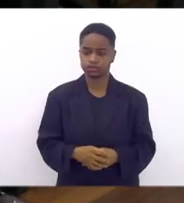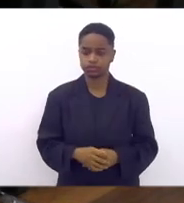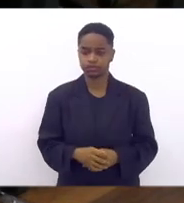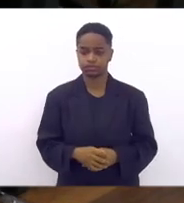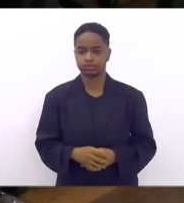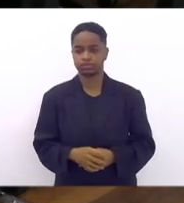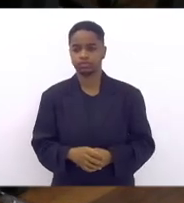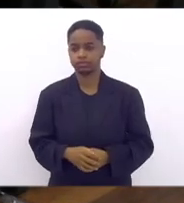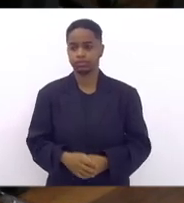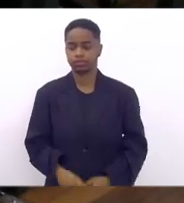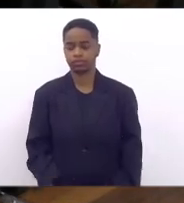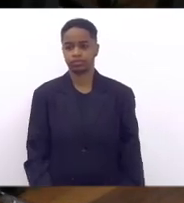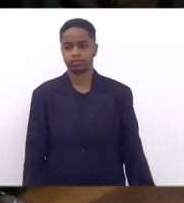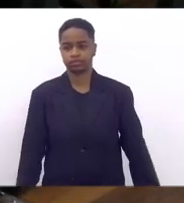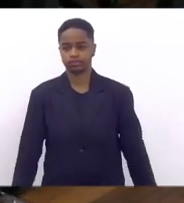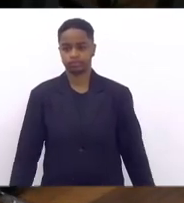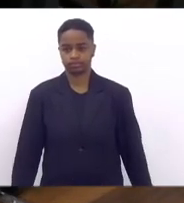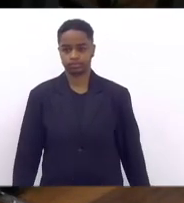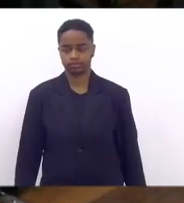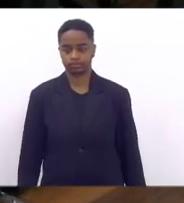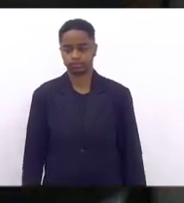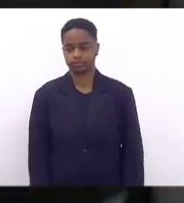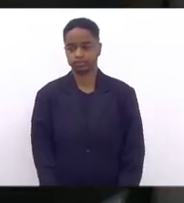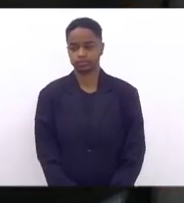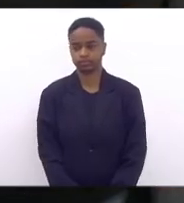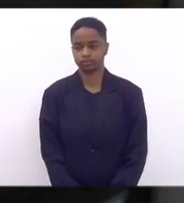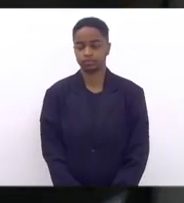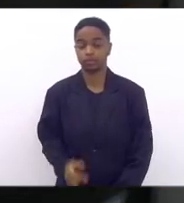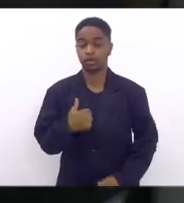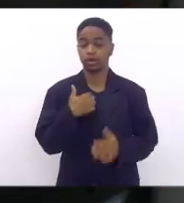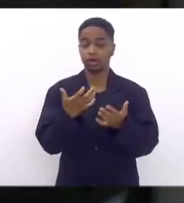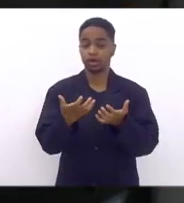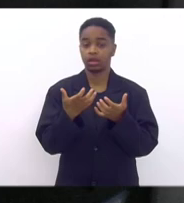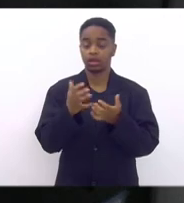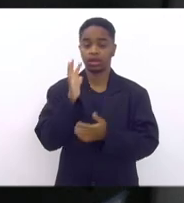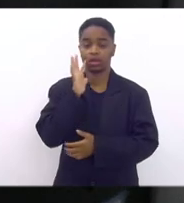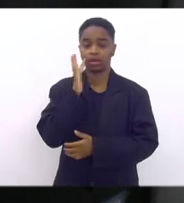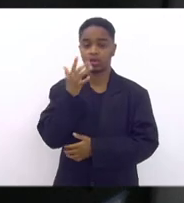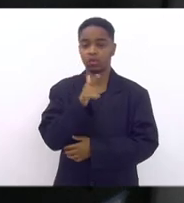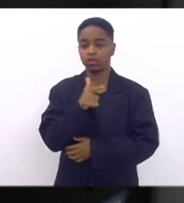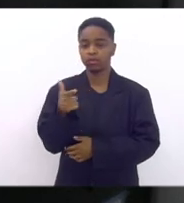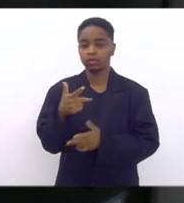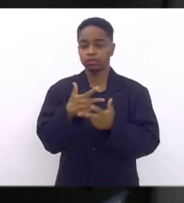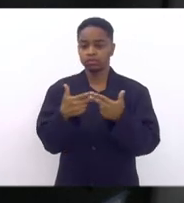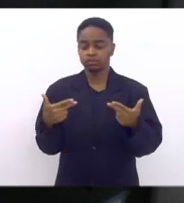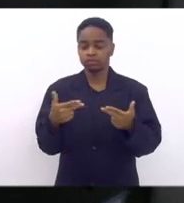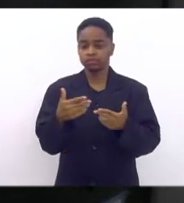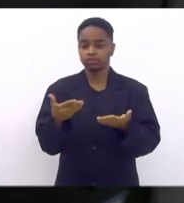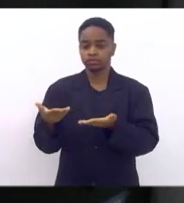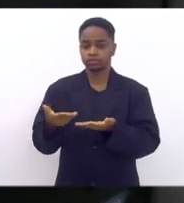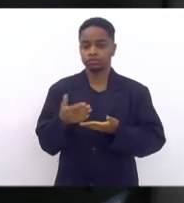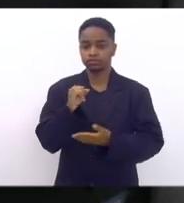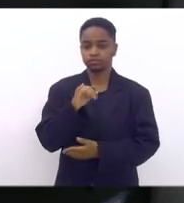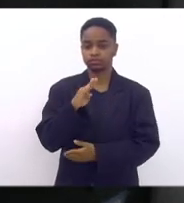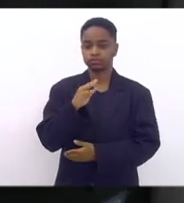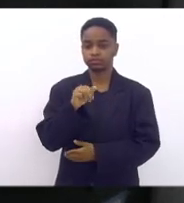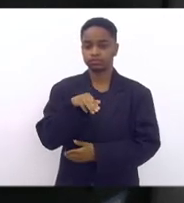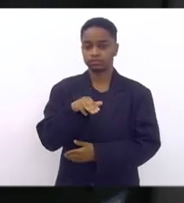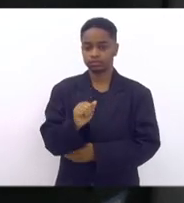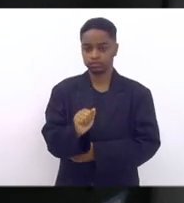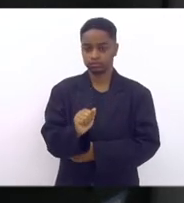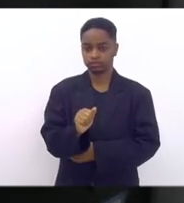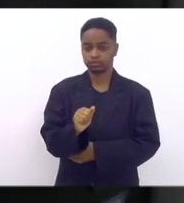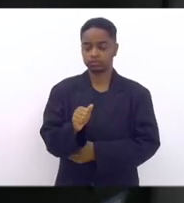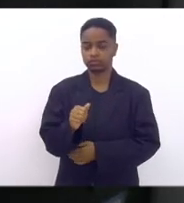você já tava no planejamento dessa CPI eu quero aqui deliberar mais um ponto aqui para convidar o o Ibama a a